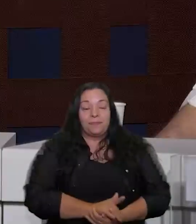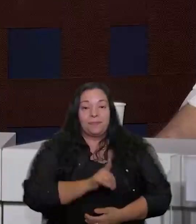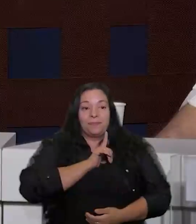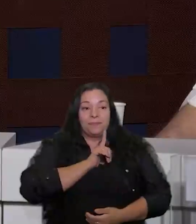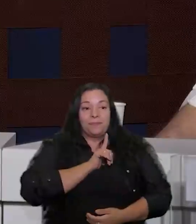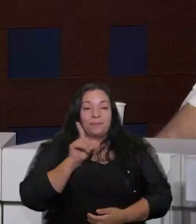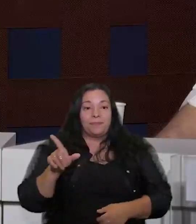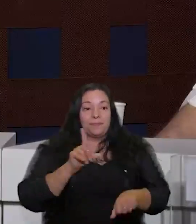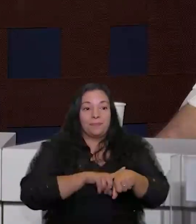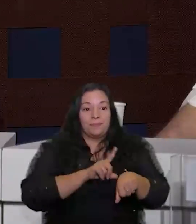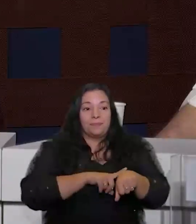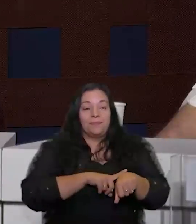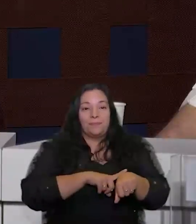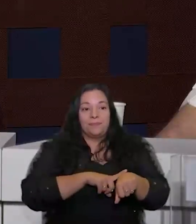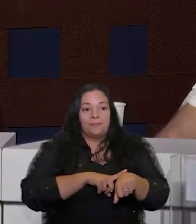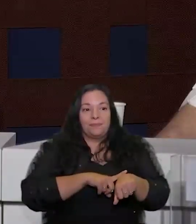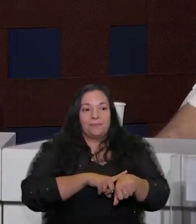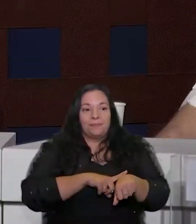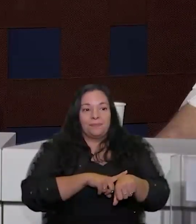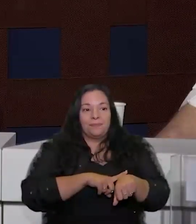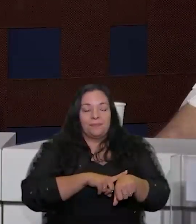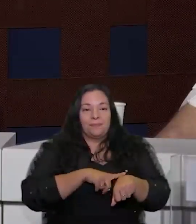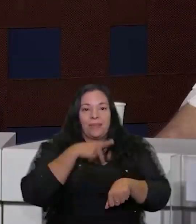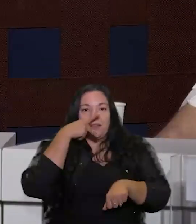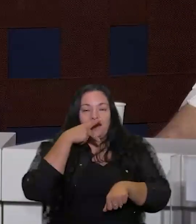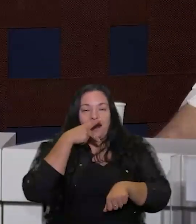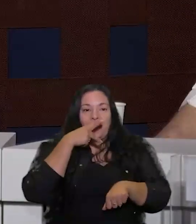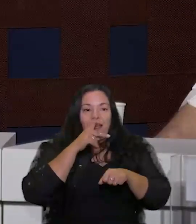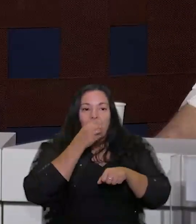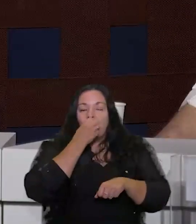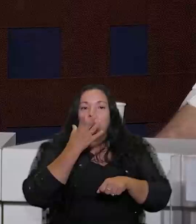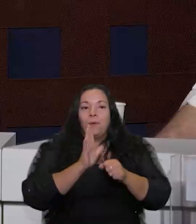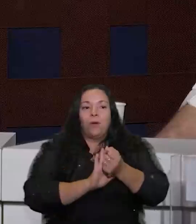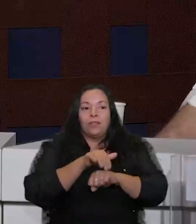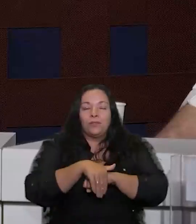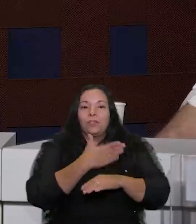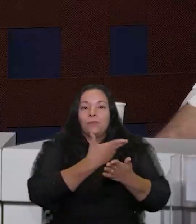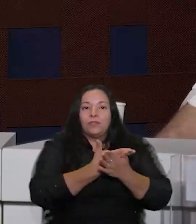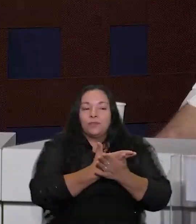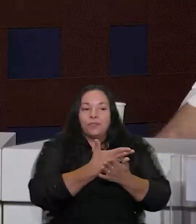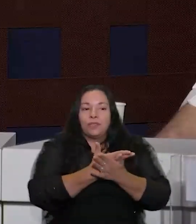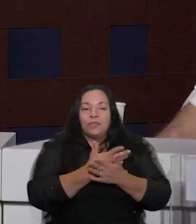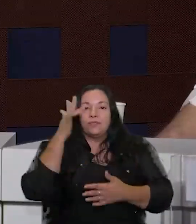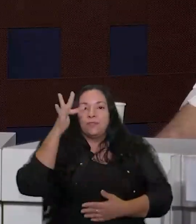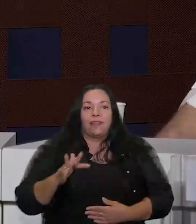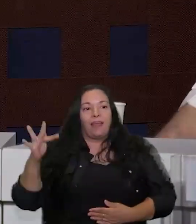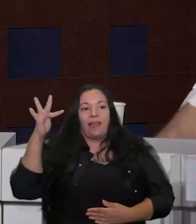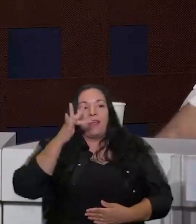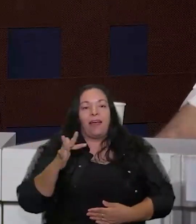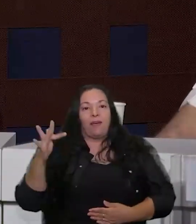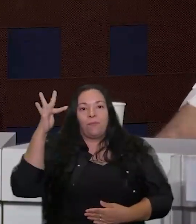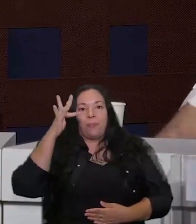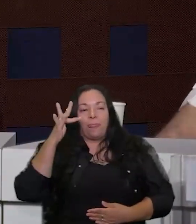momento. Também tenho que dar uma boa noite muito especial para os estudantes do Instituto Federal, que estavam